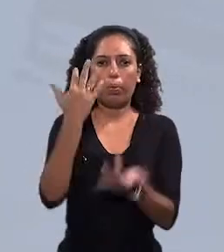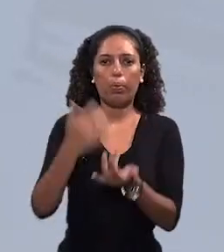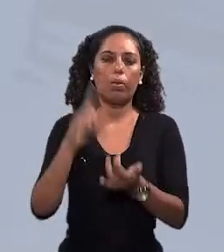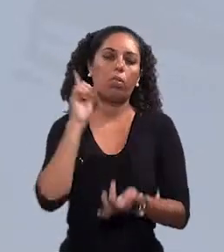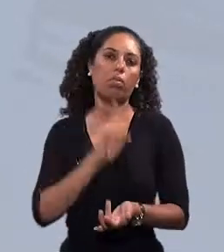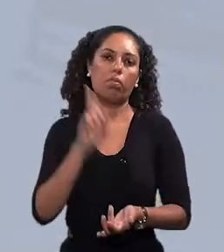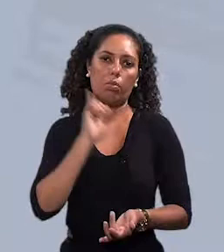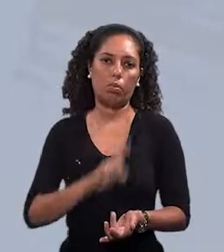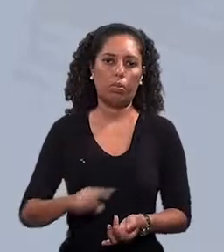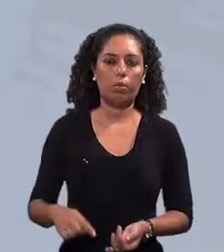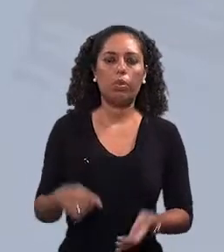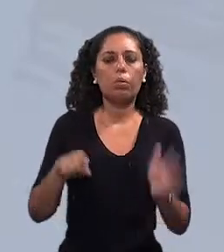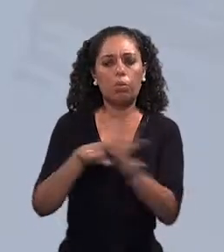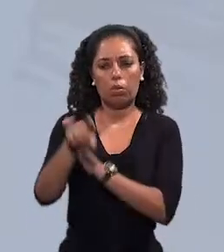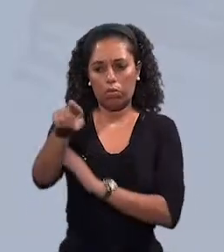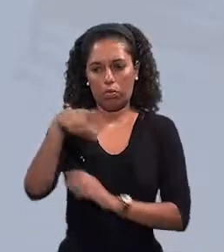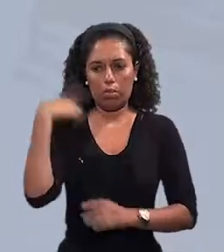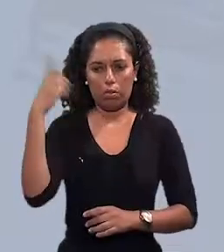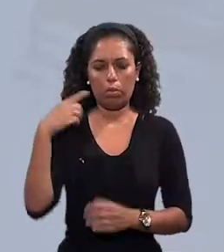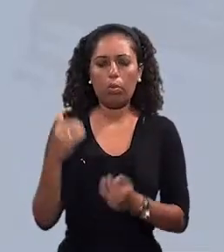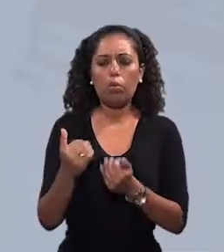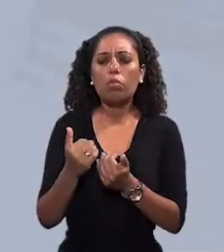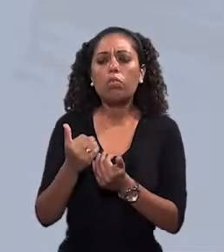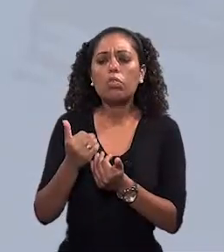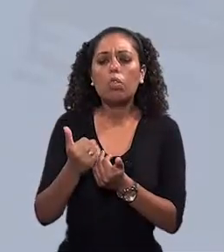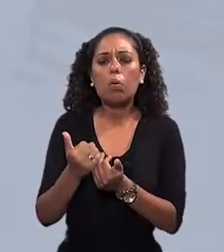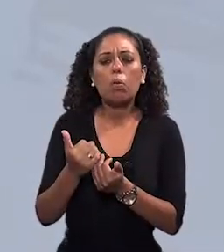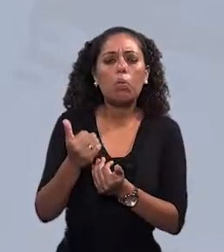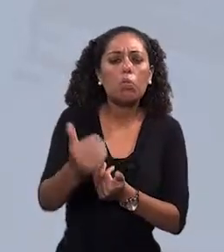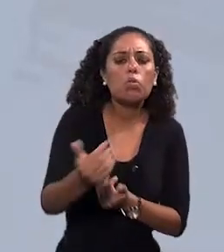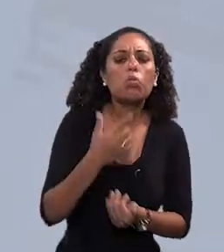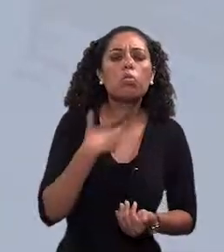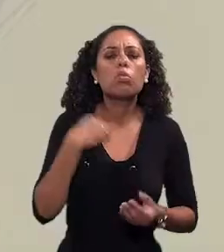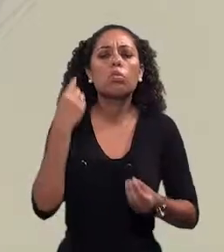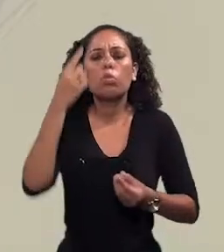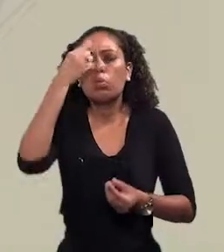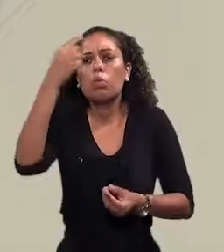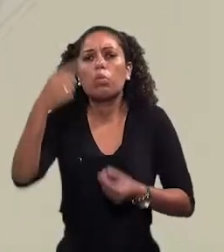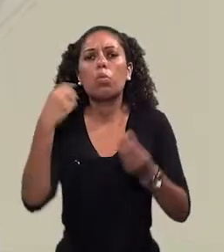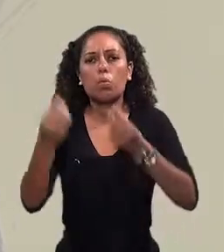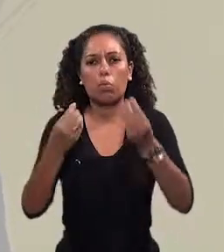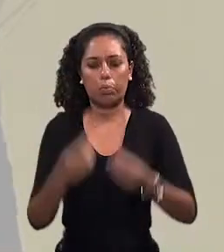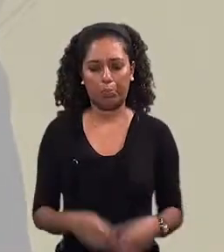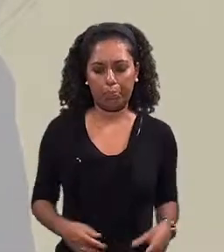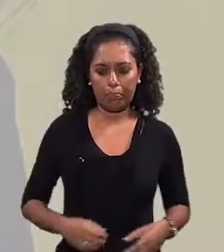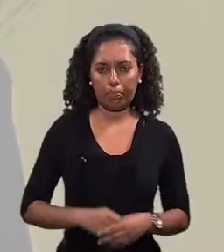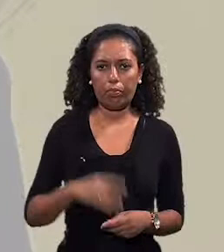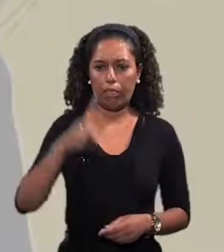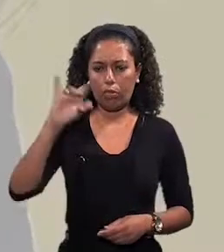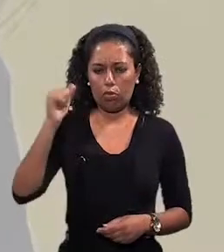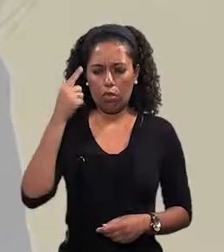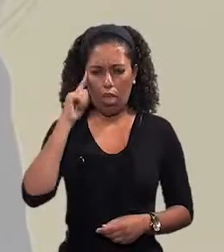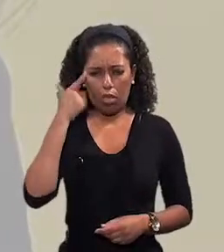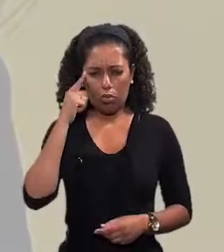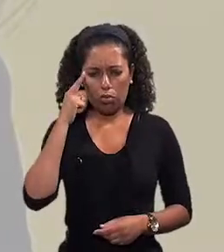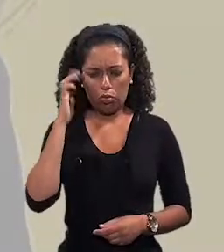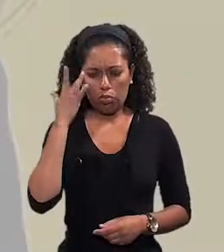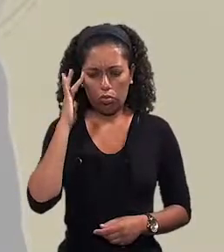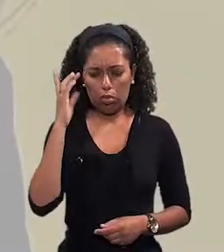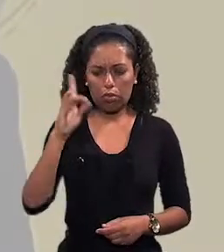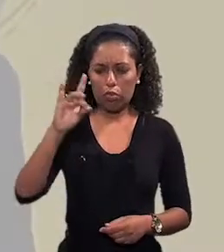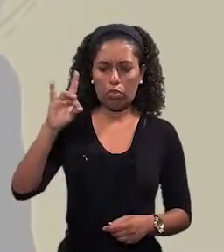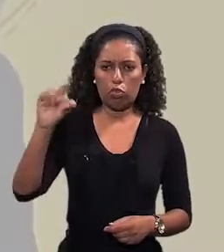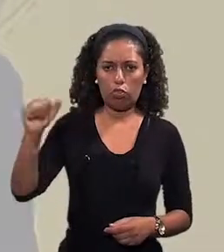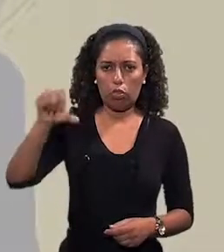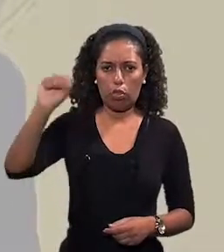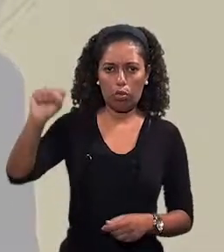Urubu. Eu pergunto ao senhor, deputado, como é que surgiu essa ideia? Rui, aquele dia, se não me engano, foi dia 8 de fevereiro, foi um dia